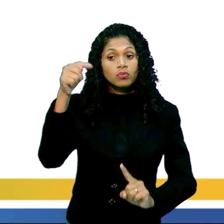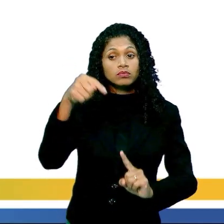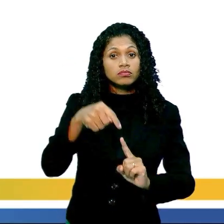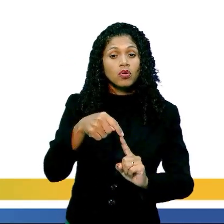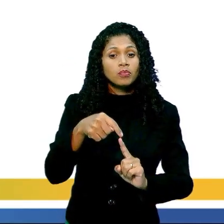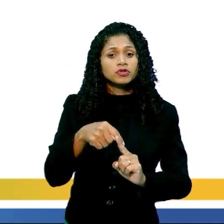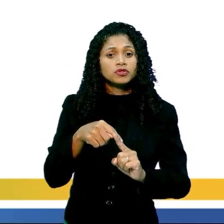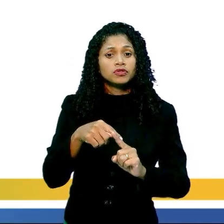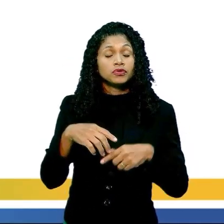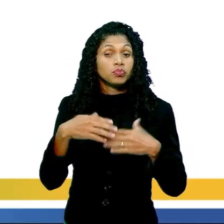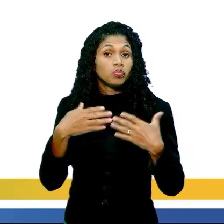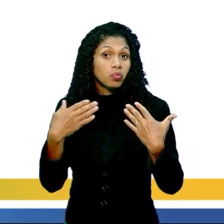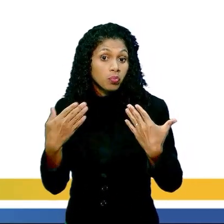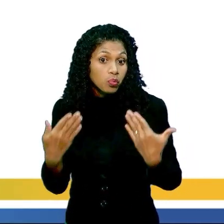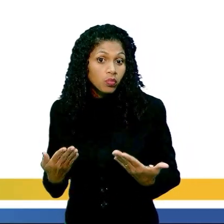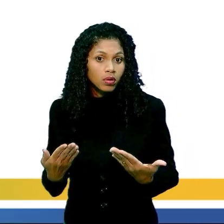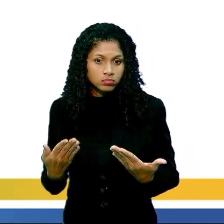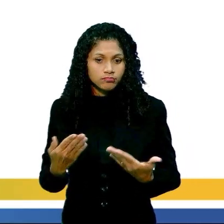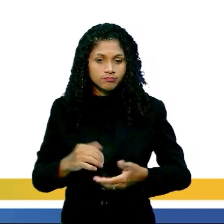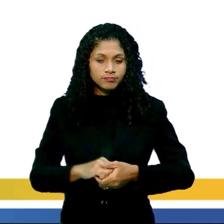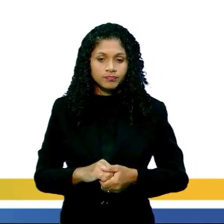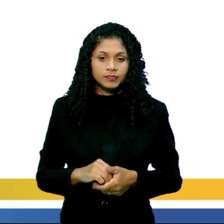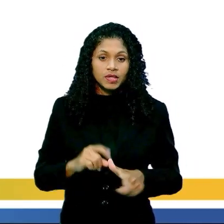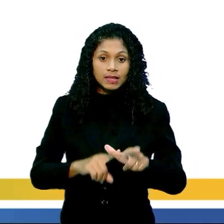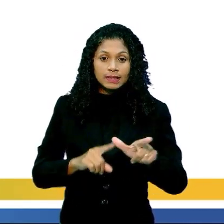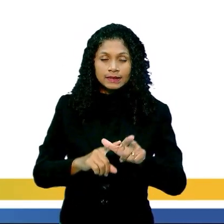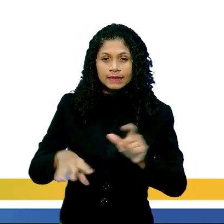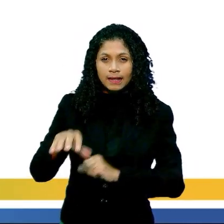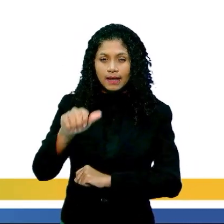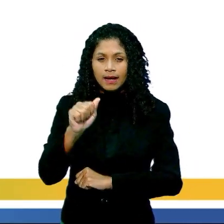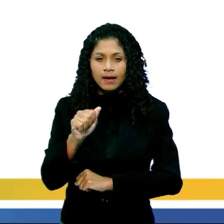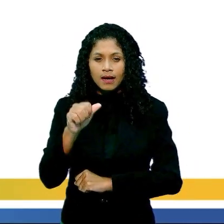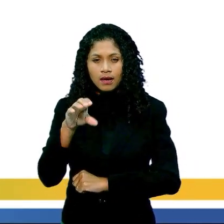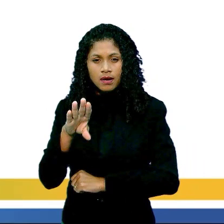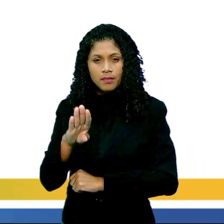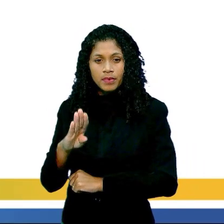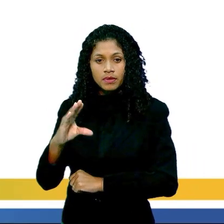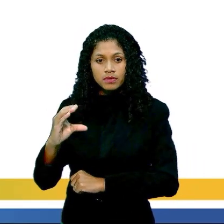letra B, compensações advindas da escrita;